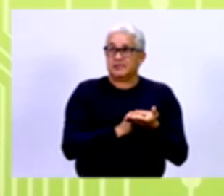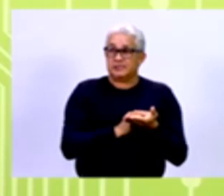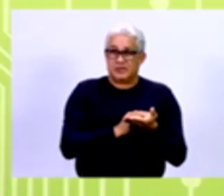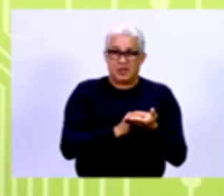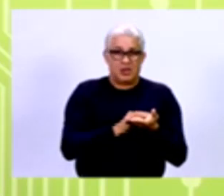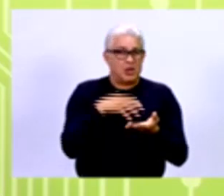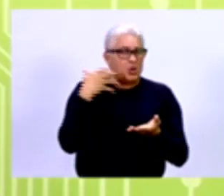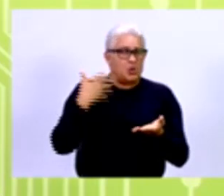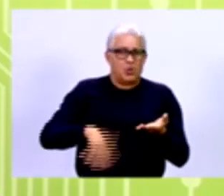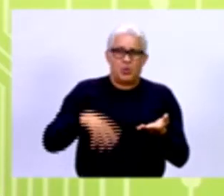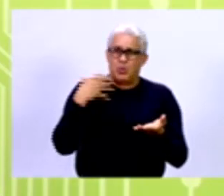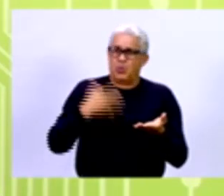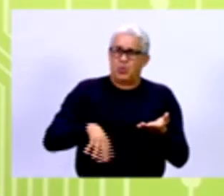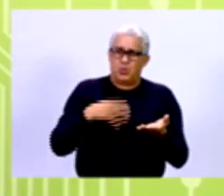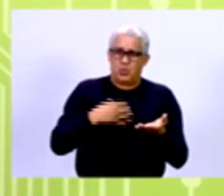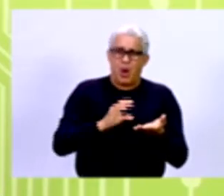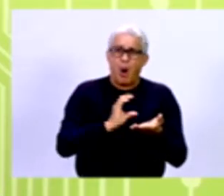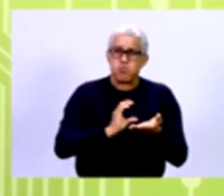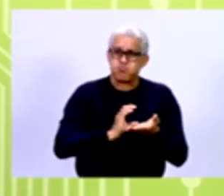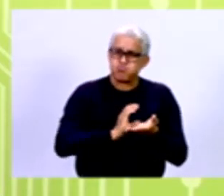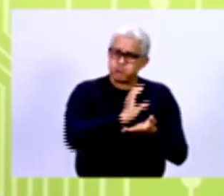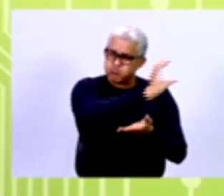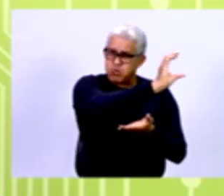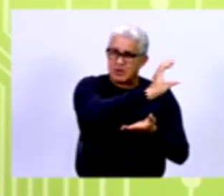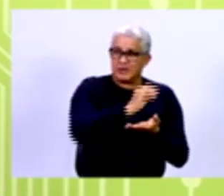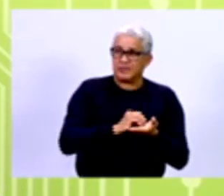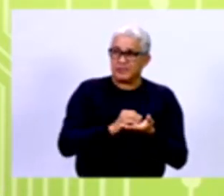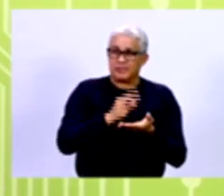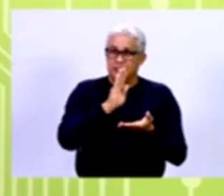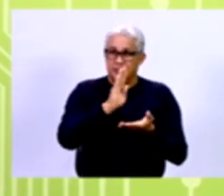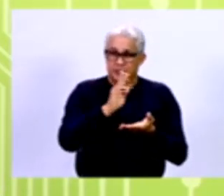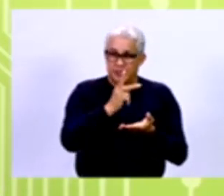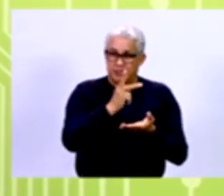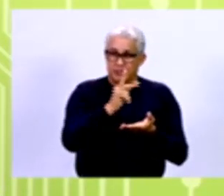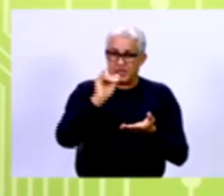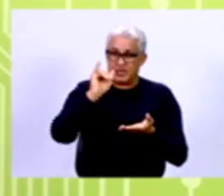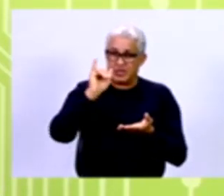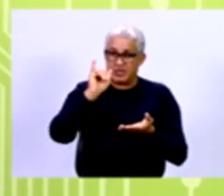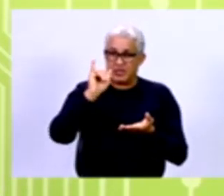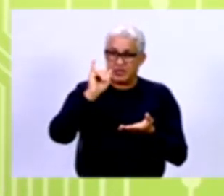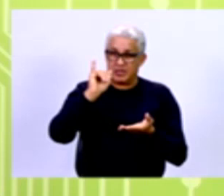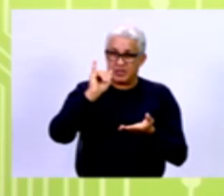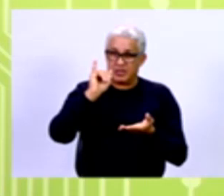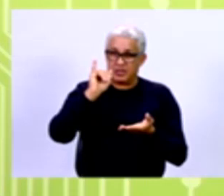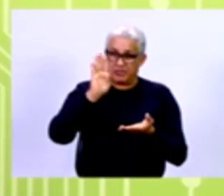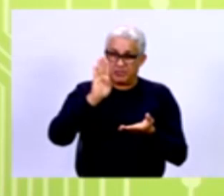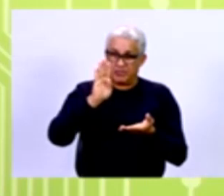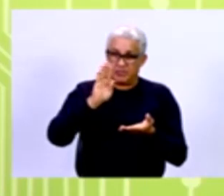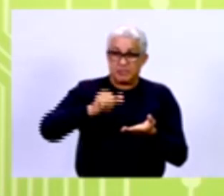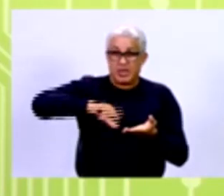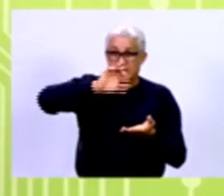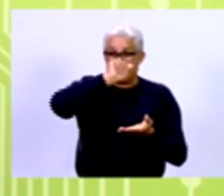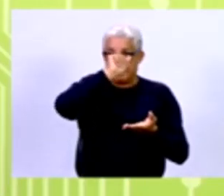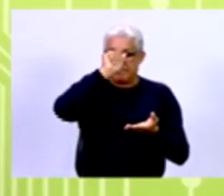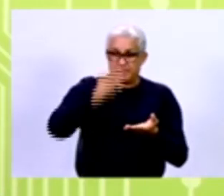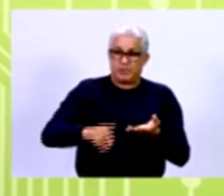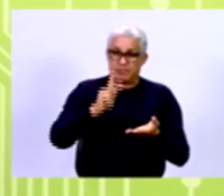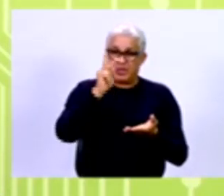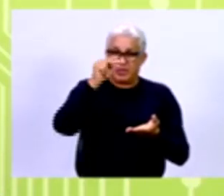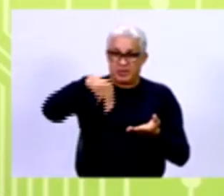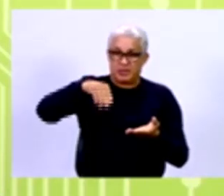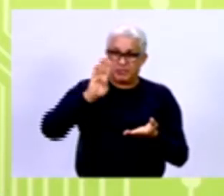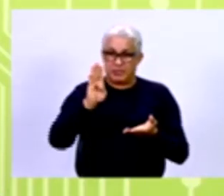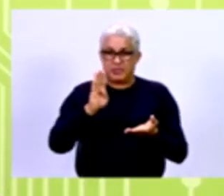enorme, é gigantesco, é expressivo. Então, o nosso PIB é maior que o nosso PNB. Por isso, nós utilizamos